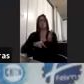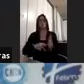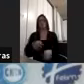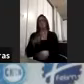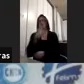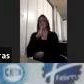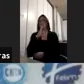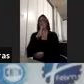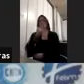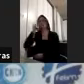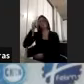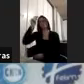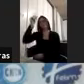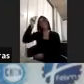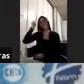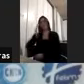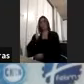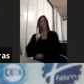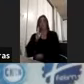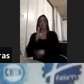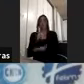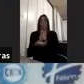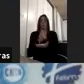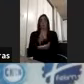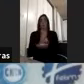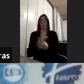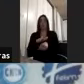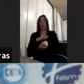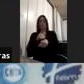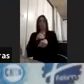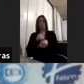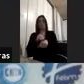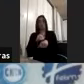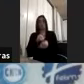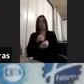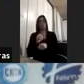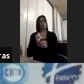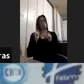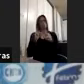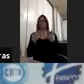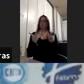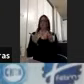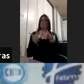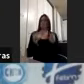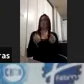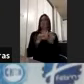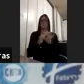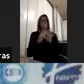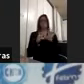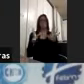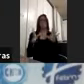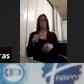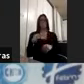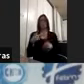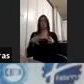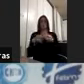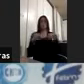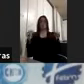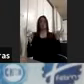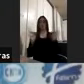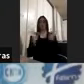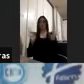sindicato, e ele sempre que é chamado para as nossas batalhas, ele nunca se furta, ele sempre está aqui conosco e com